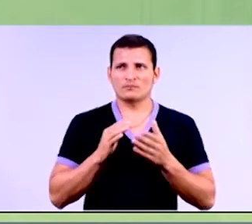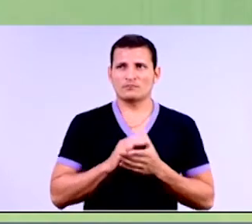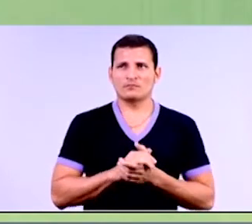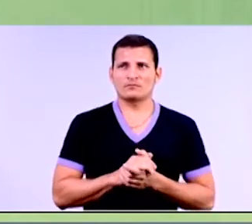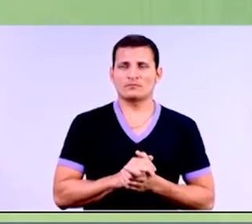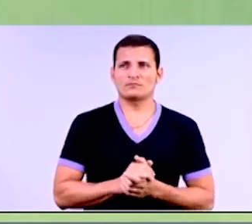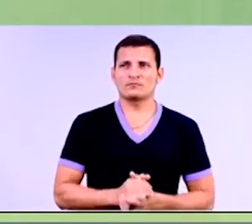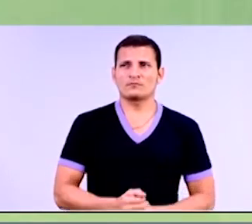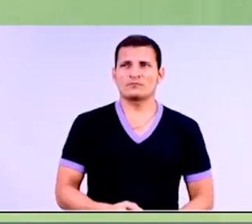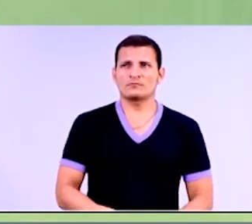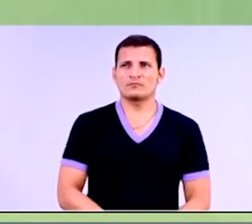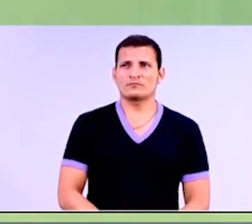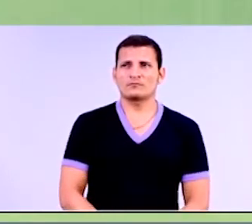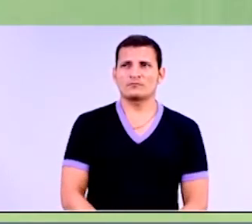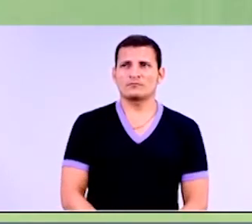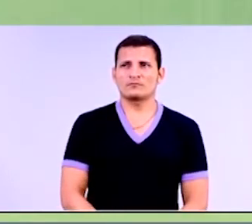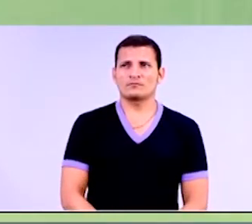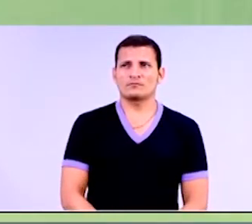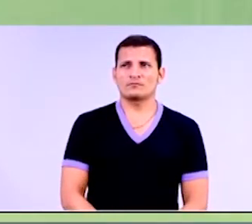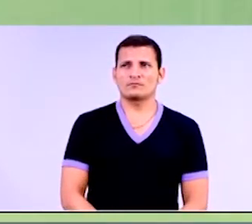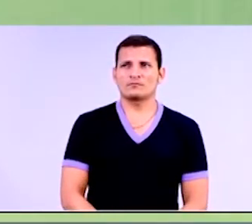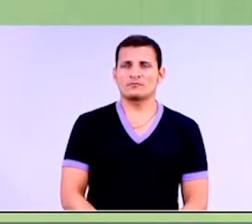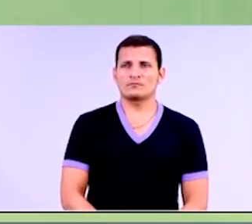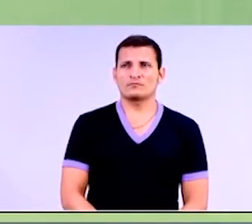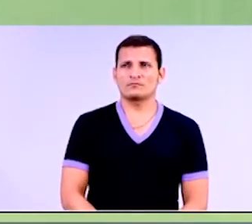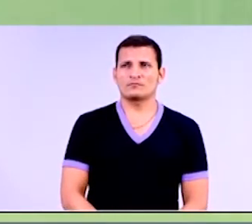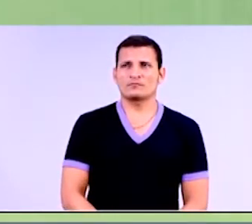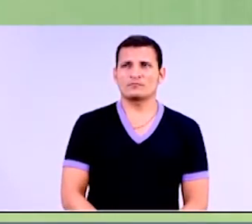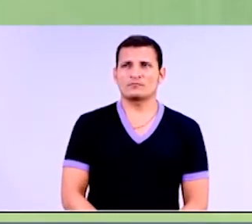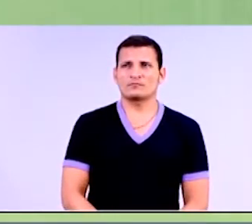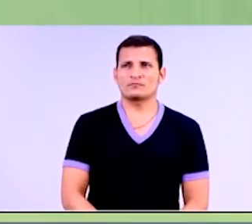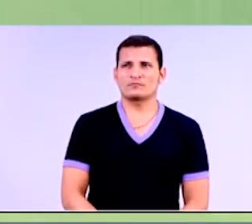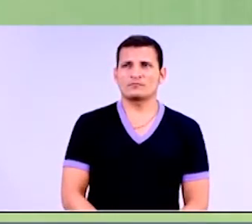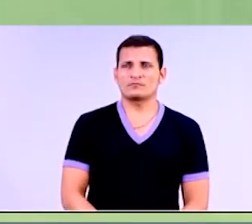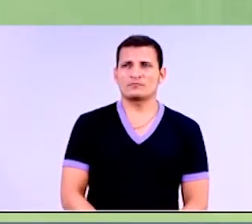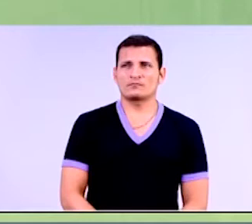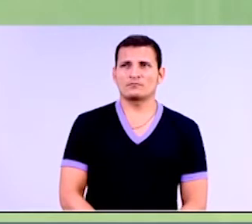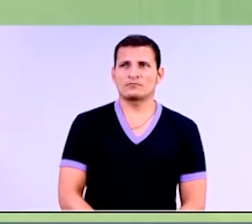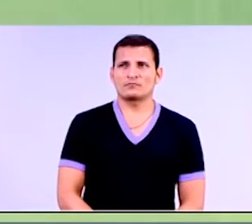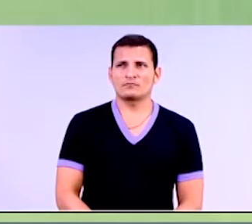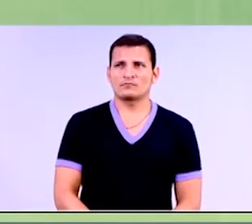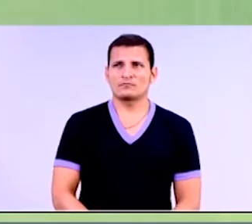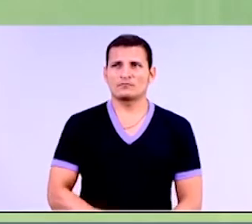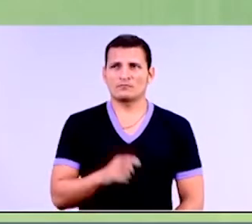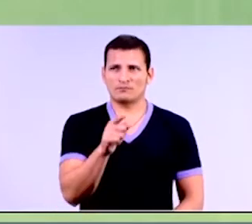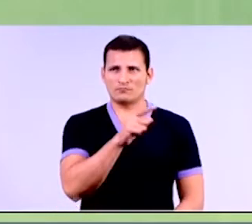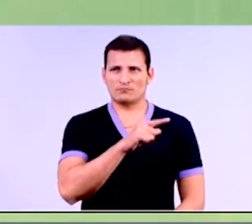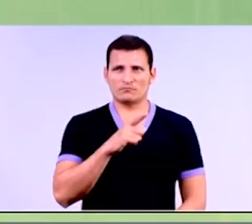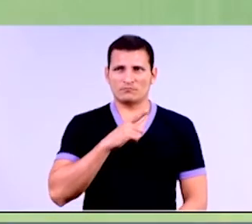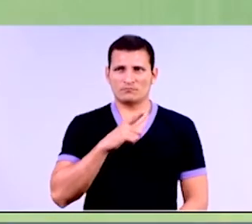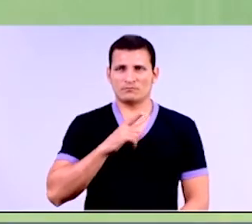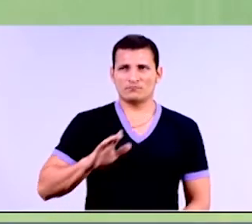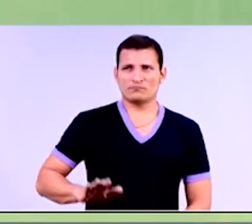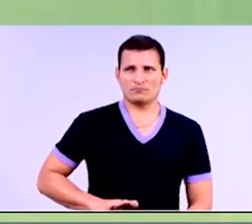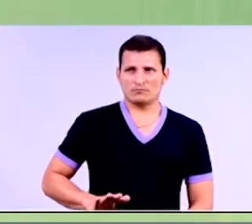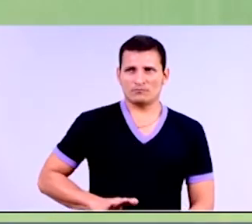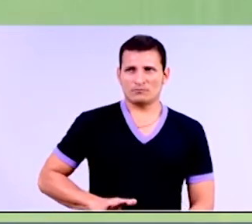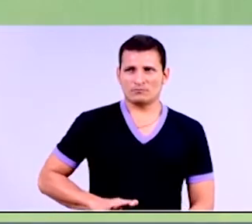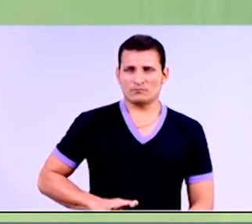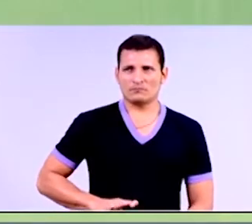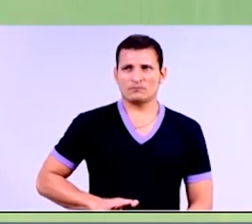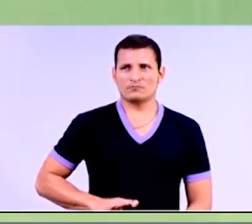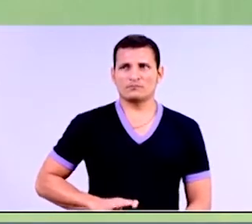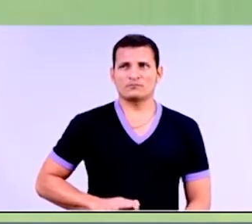we hungry? Yes, I'm hungry. Ok, né? Você está com fome? Exatamente. Aí ele